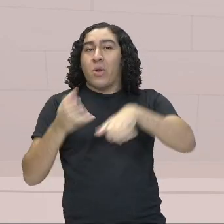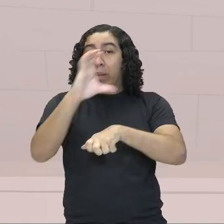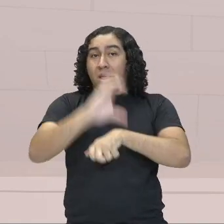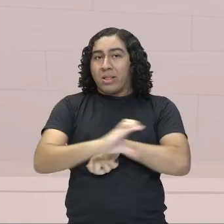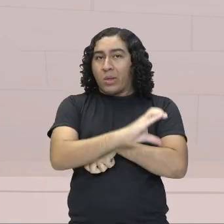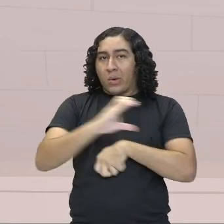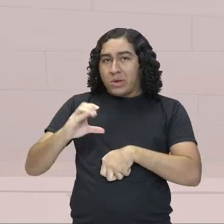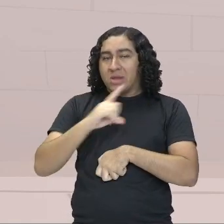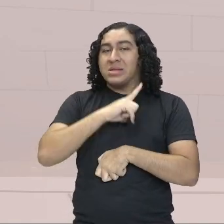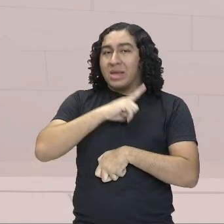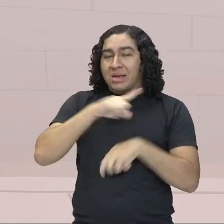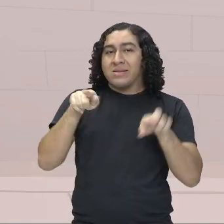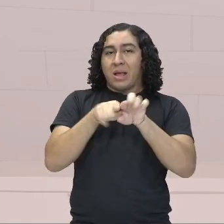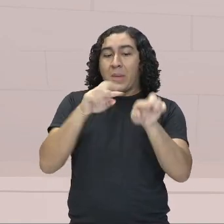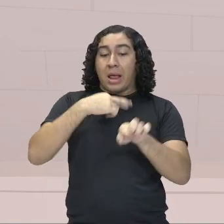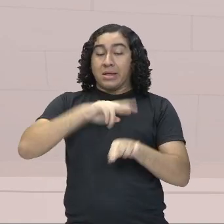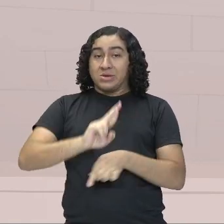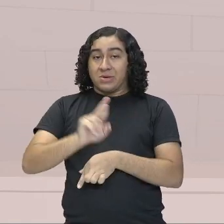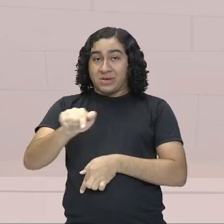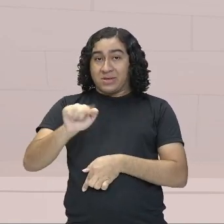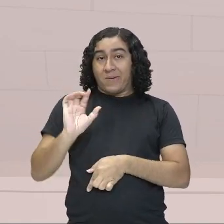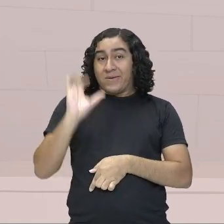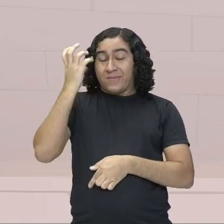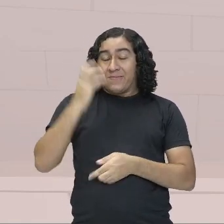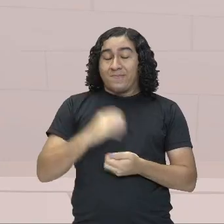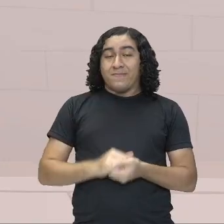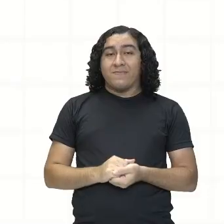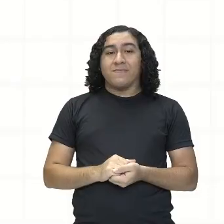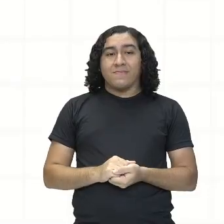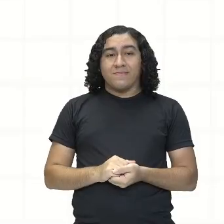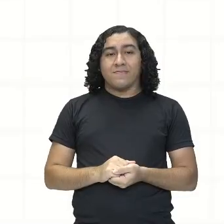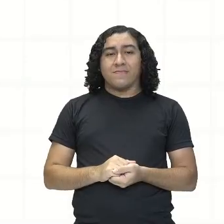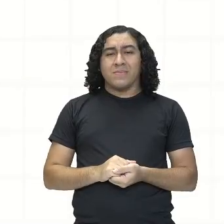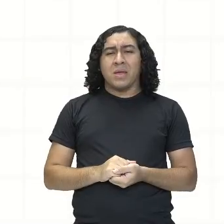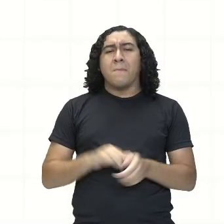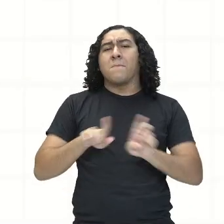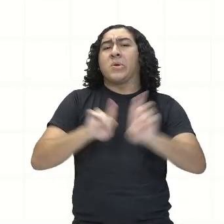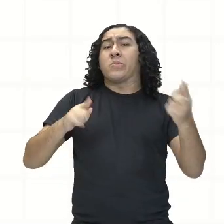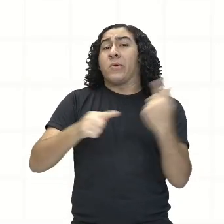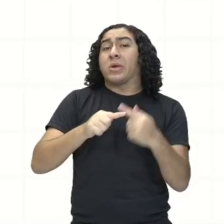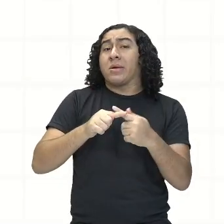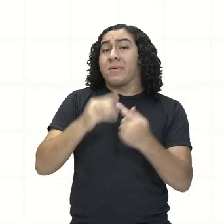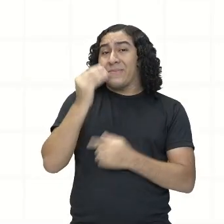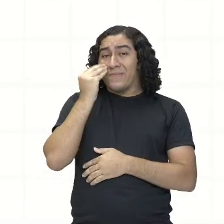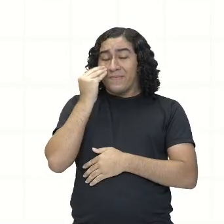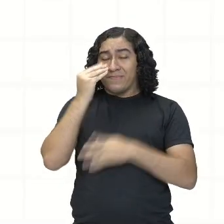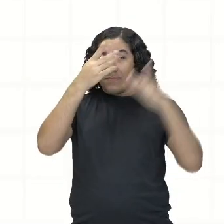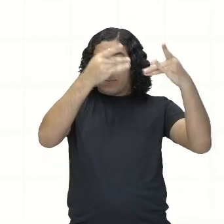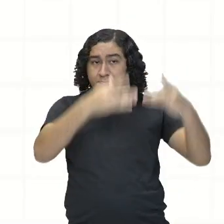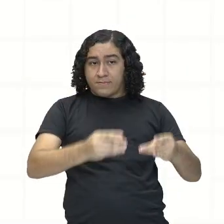como Reforma Religiosa, certo? Vamos verificar aí as causas dessa reforma. Em relação à